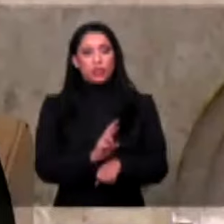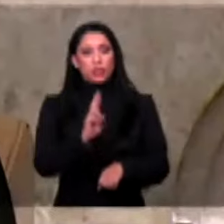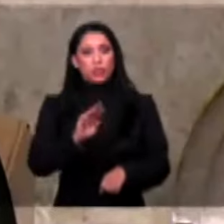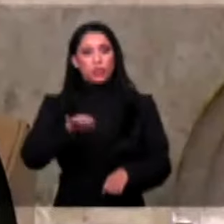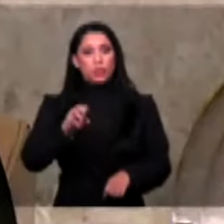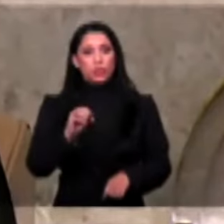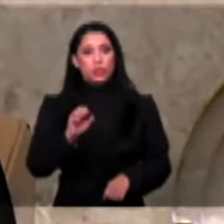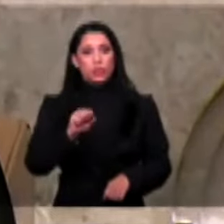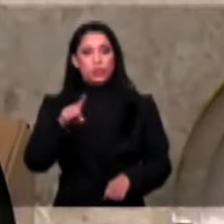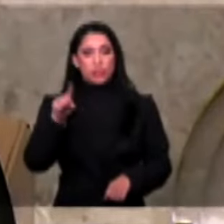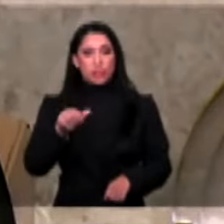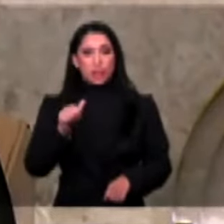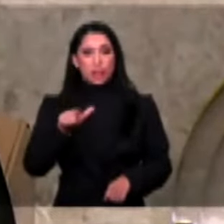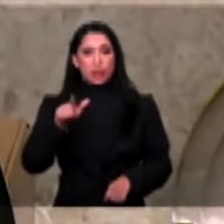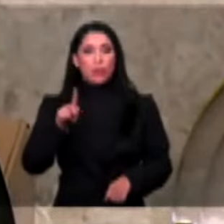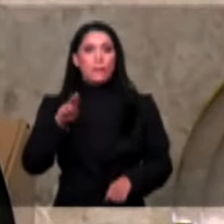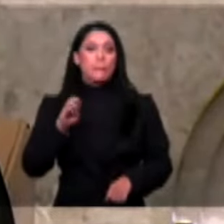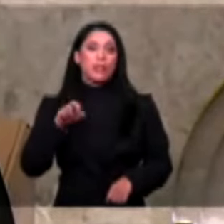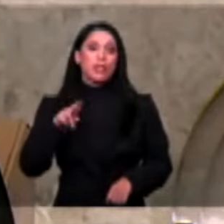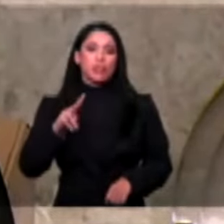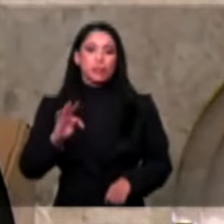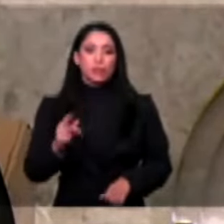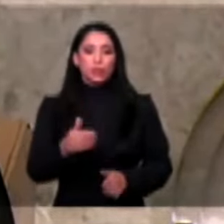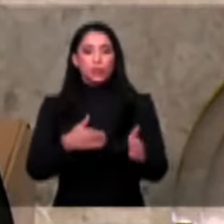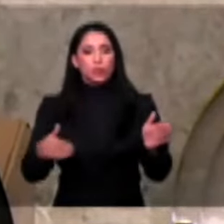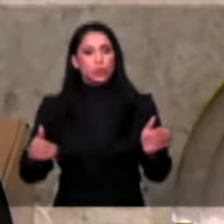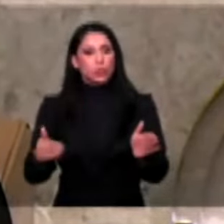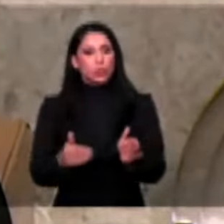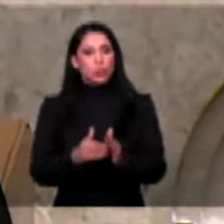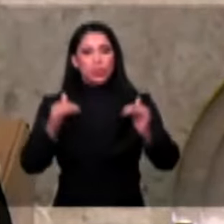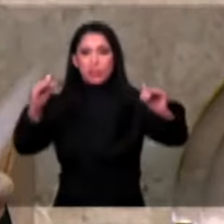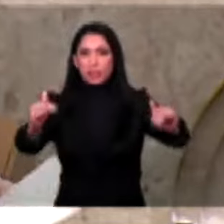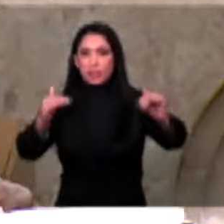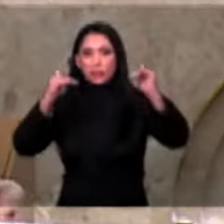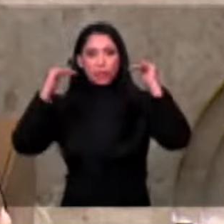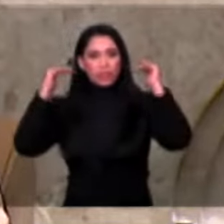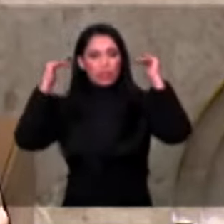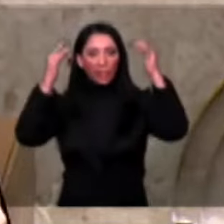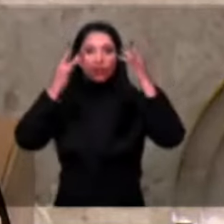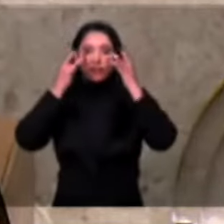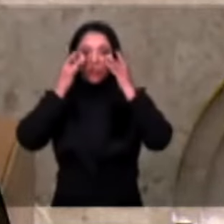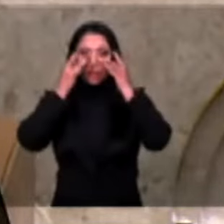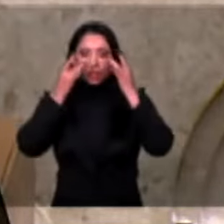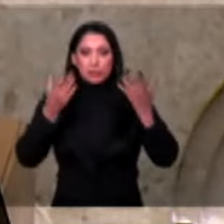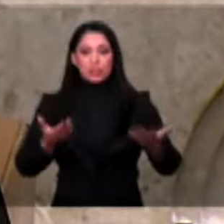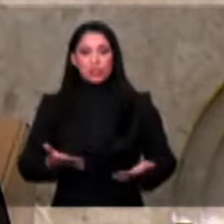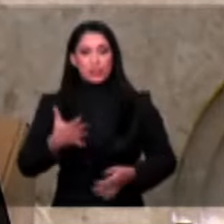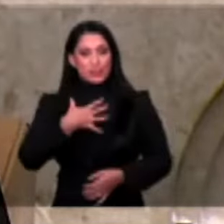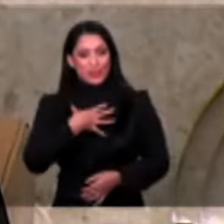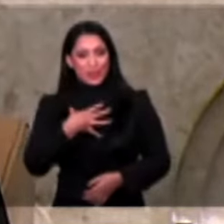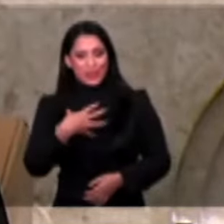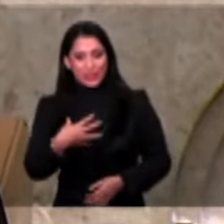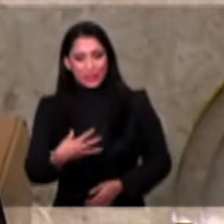Alberto Simonetti. Demais autoridades presentes, meus